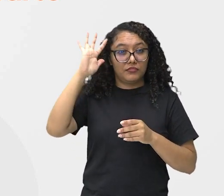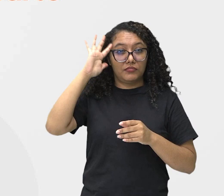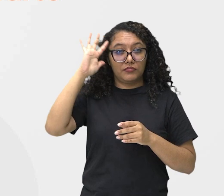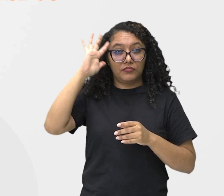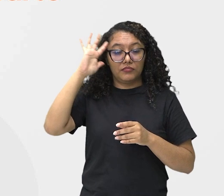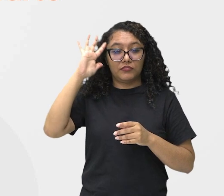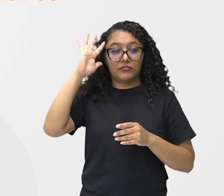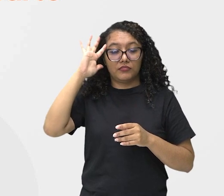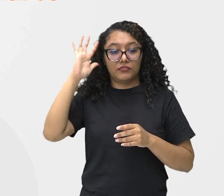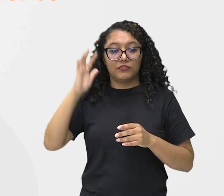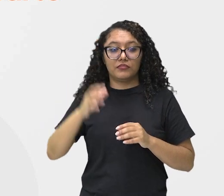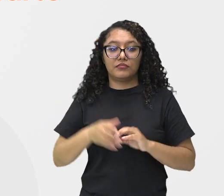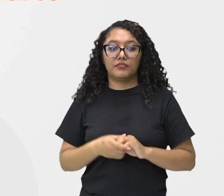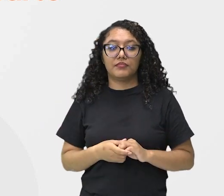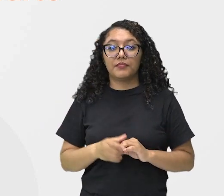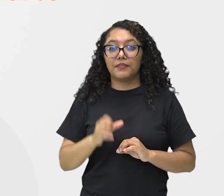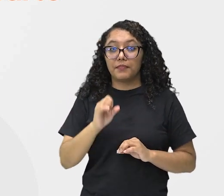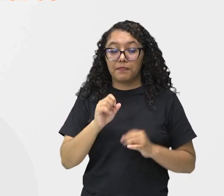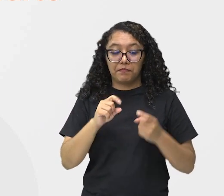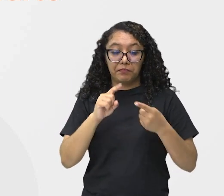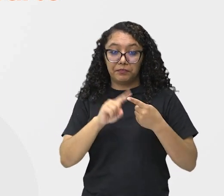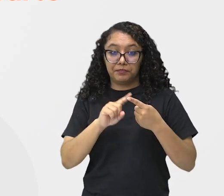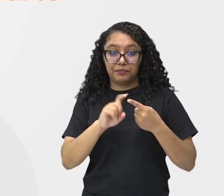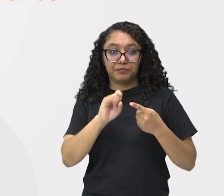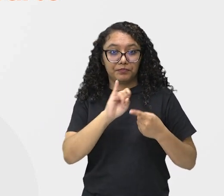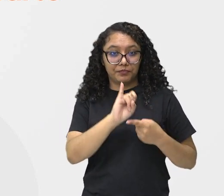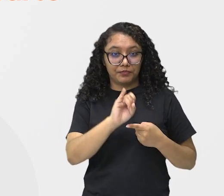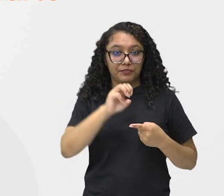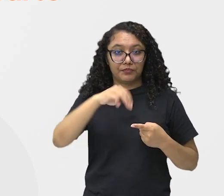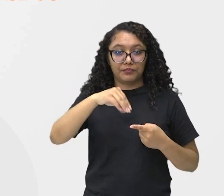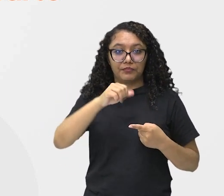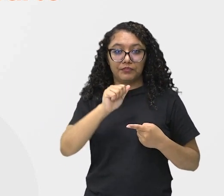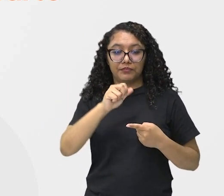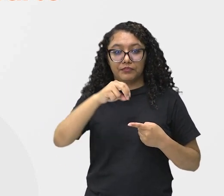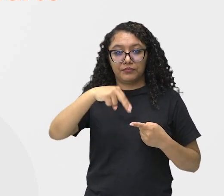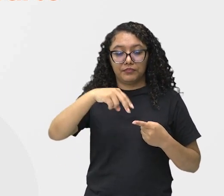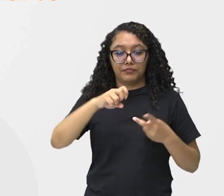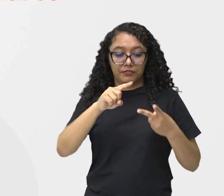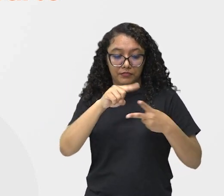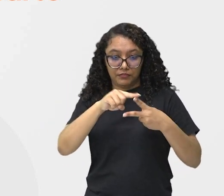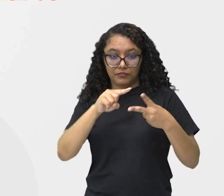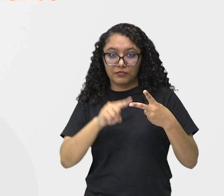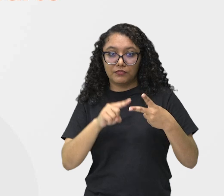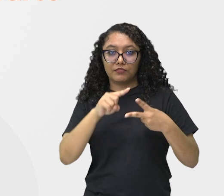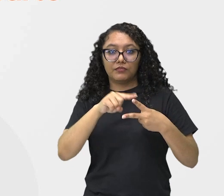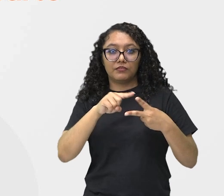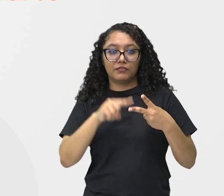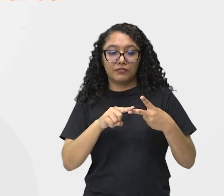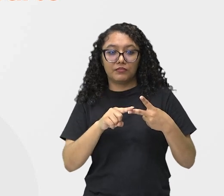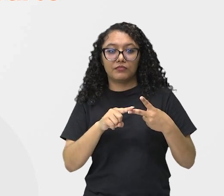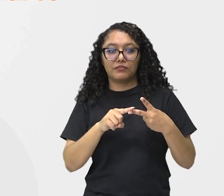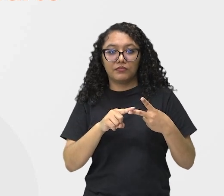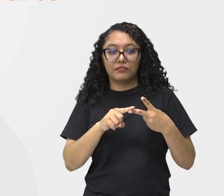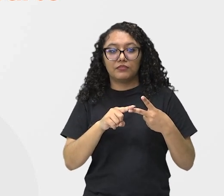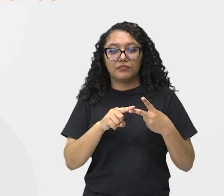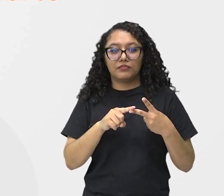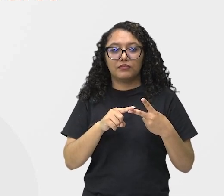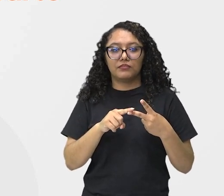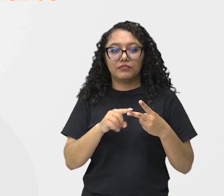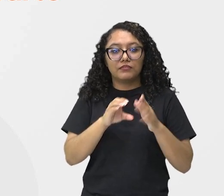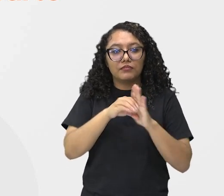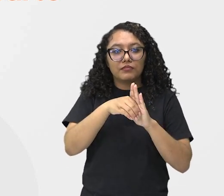filosofia, porque a imanência, como a transcendência, são objetos de estudo